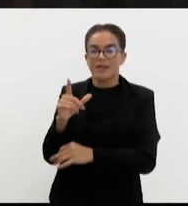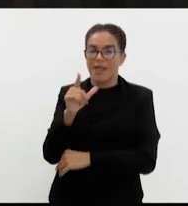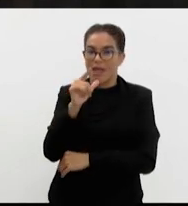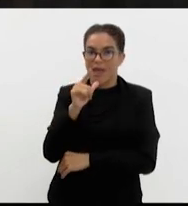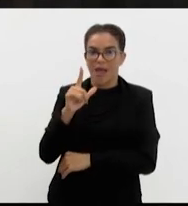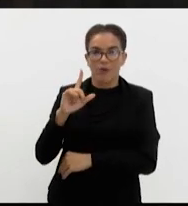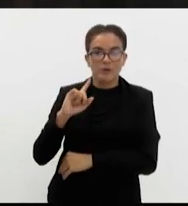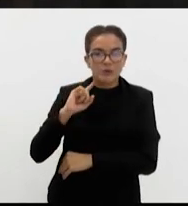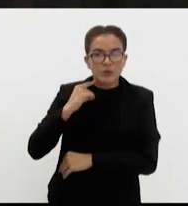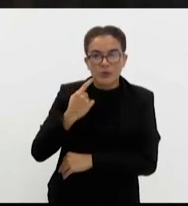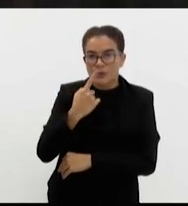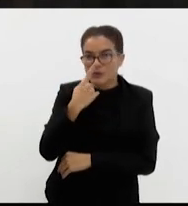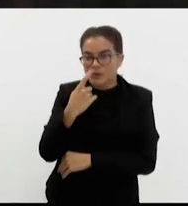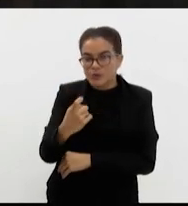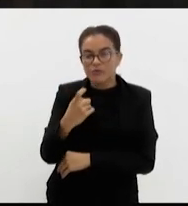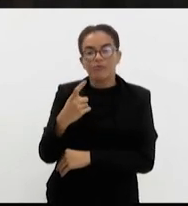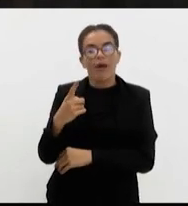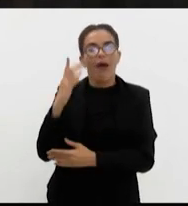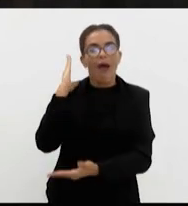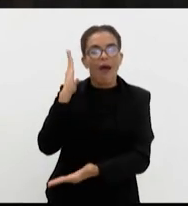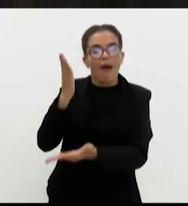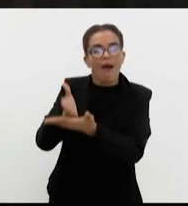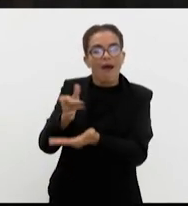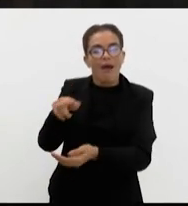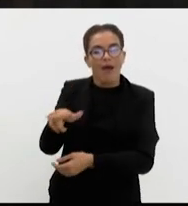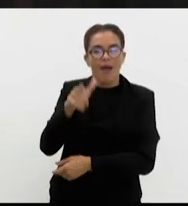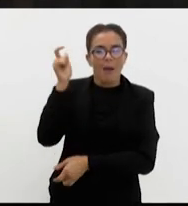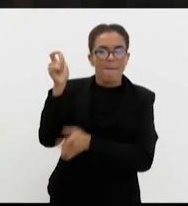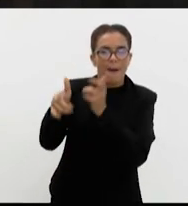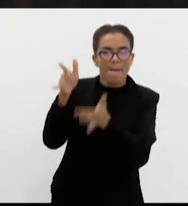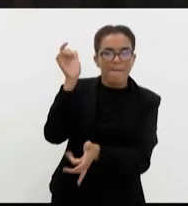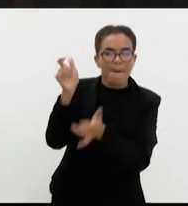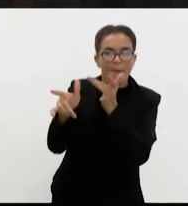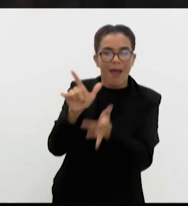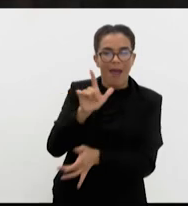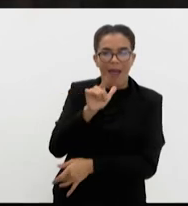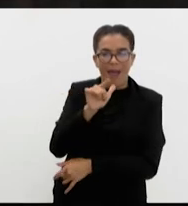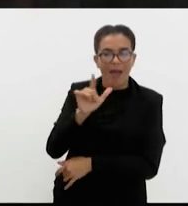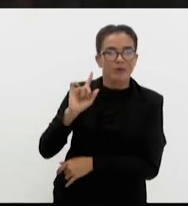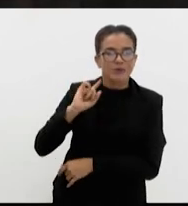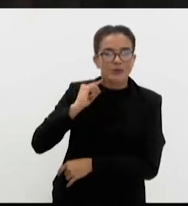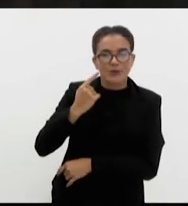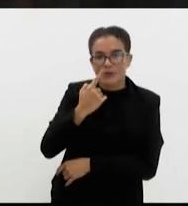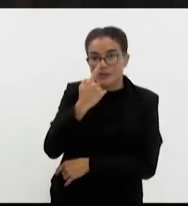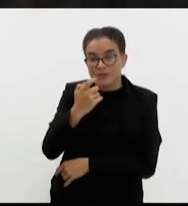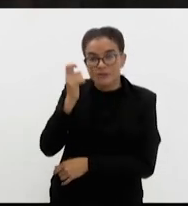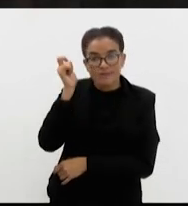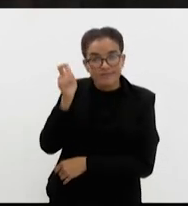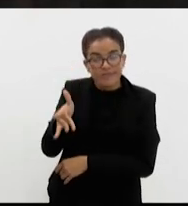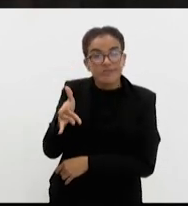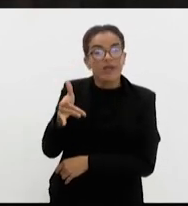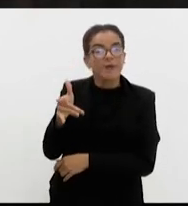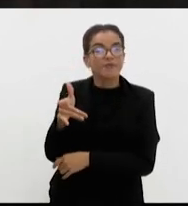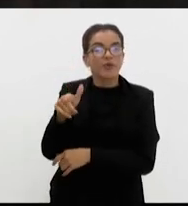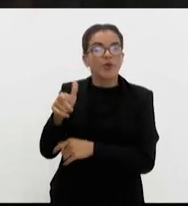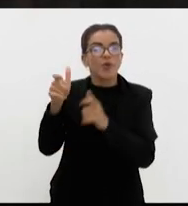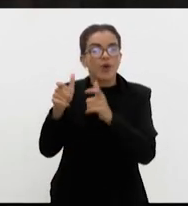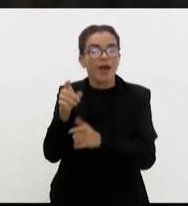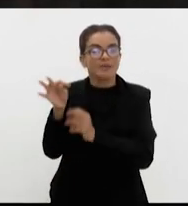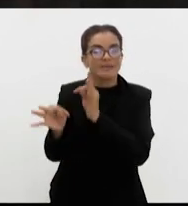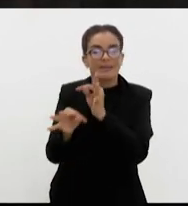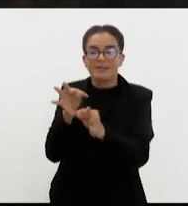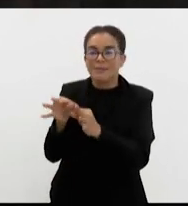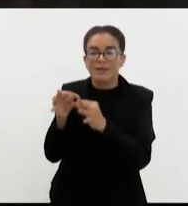gente acabar com esse despejo de esgoto que existe naquele local hoje a estação de tratamento daquele lugar mais